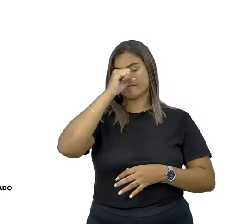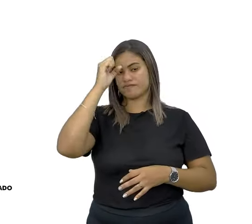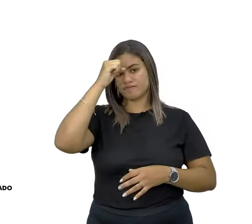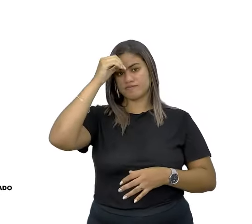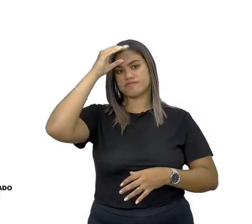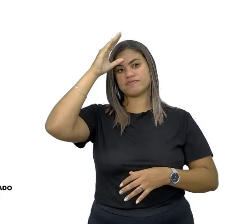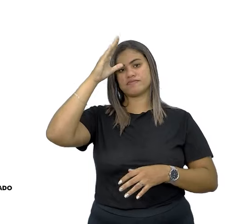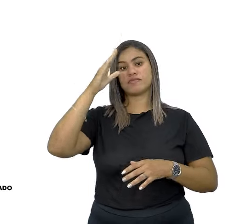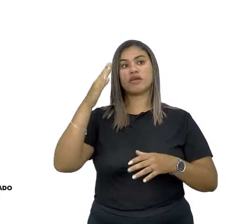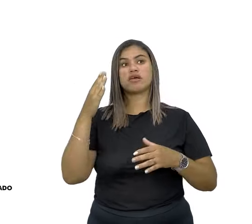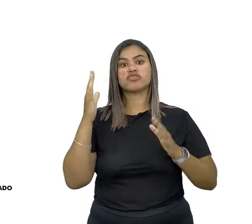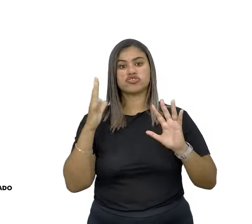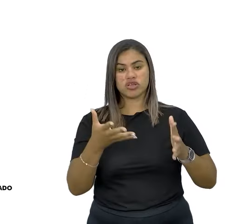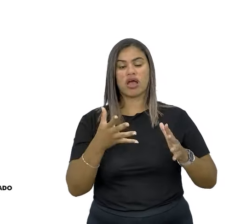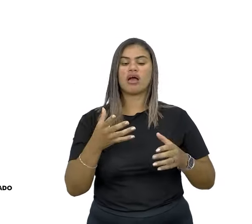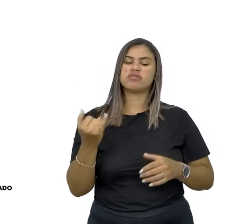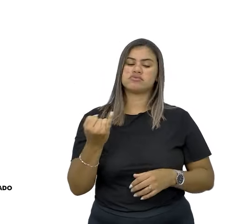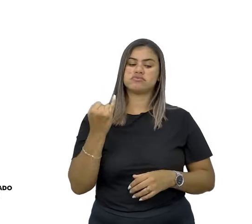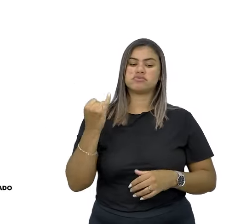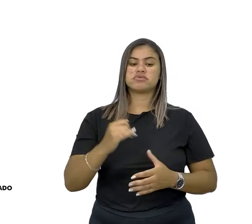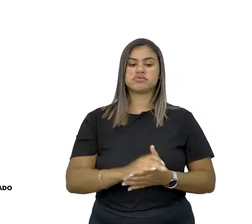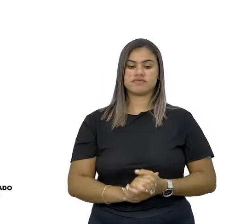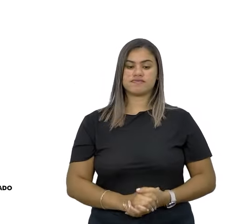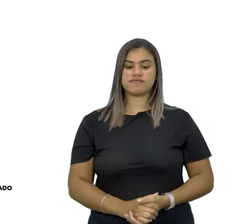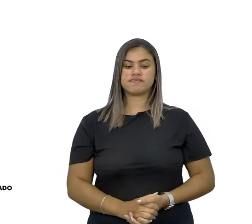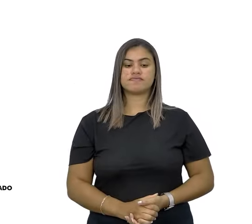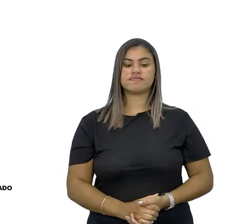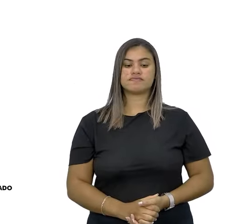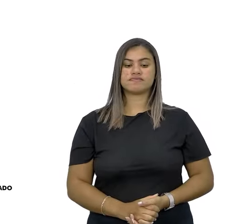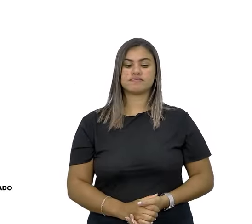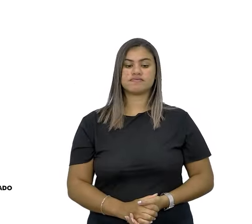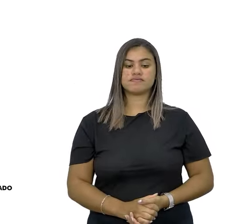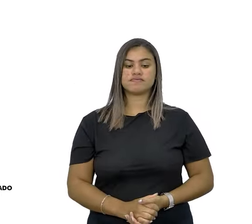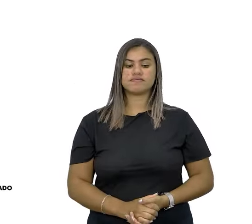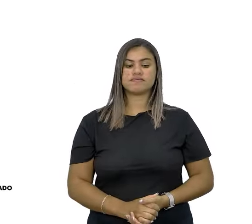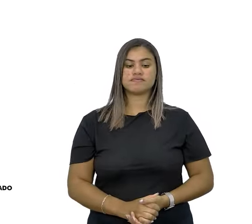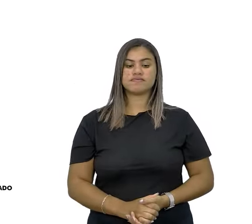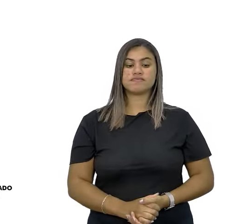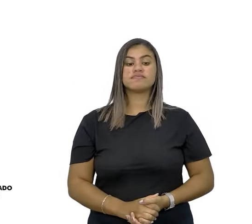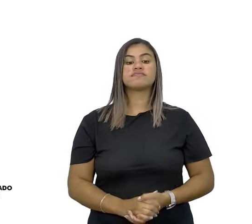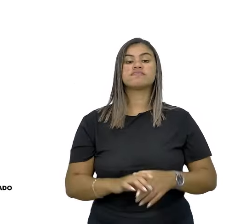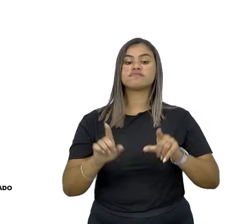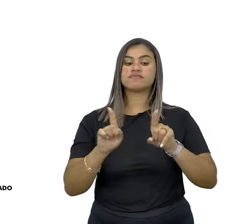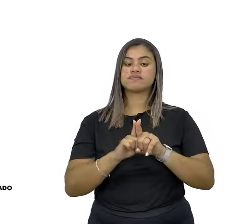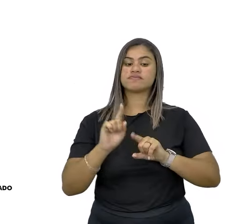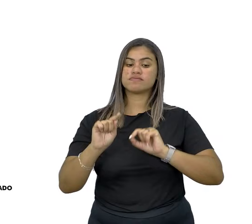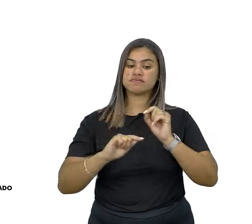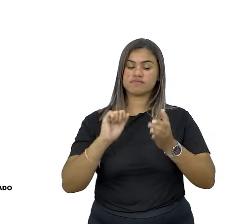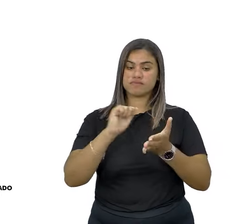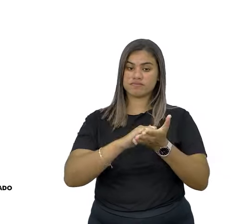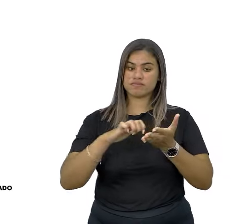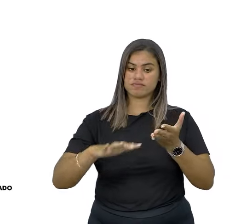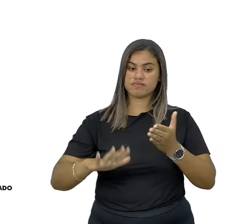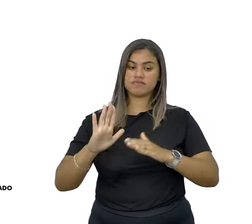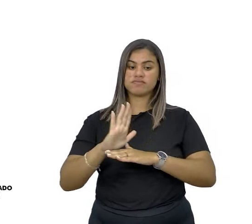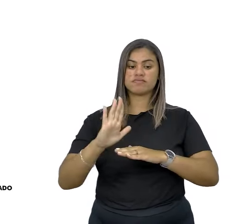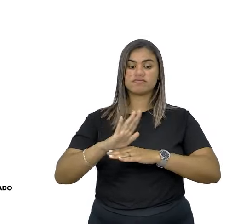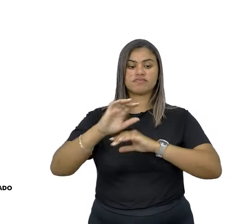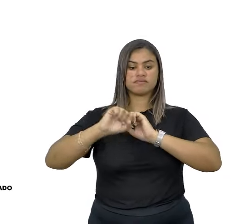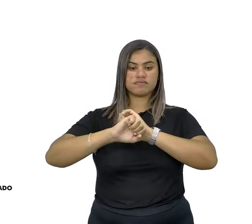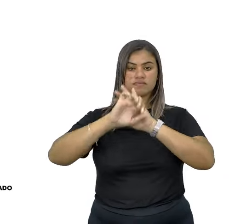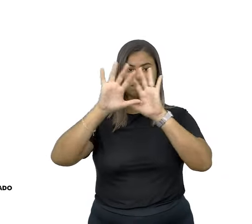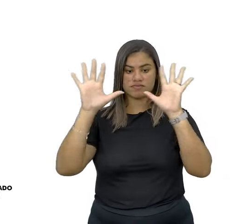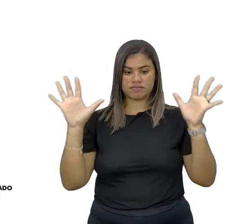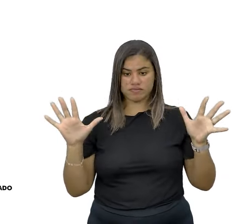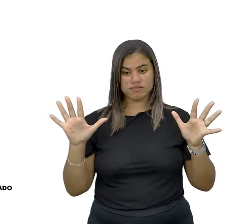muito importante. Além disso, consideramos interessante esclarecimento quanto às atividades que serão